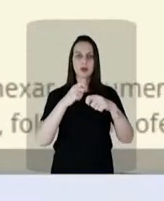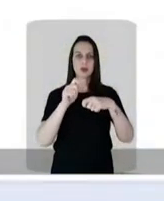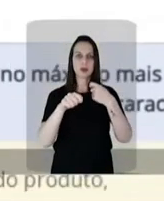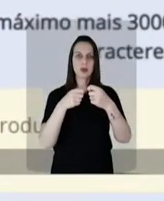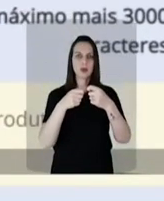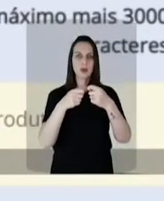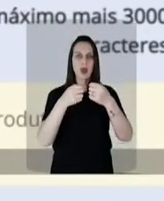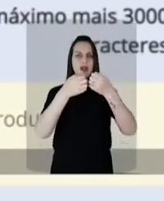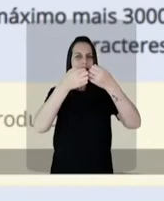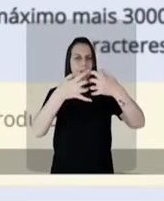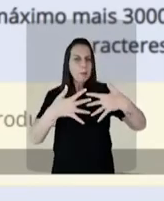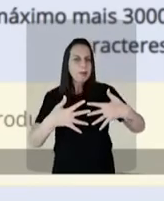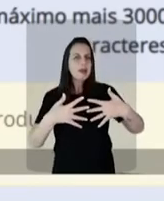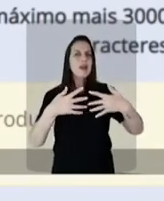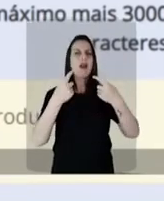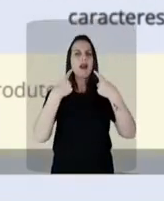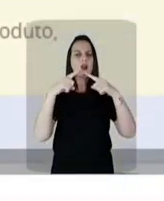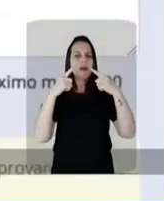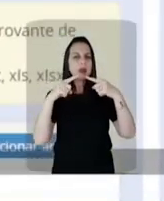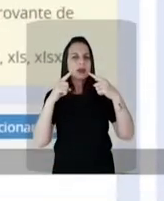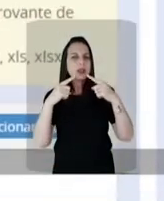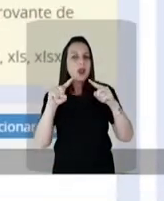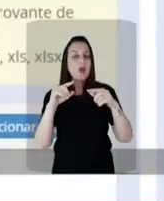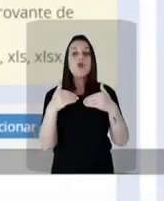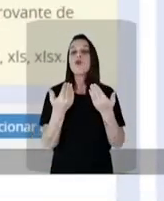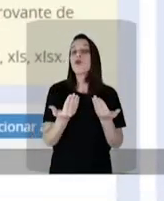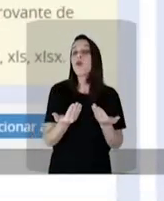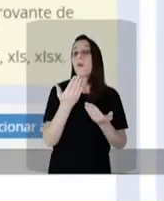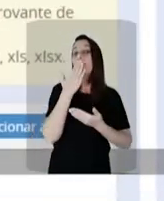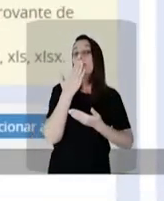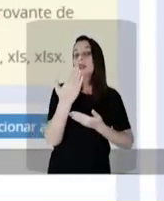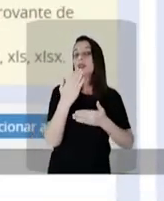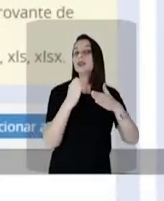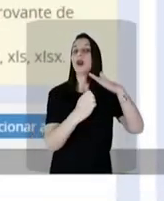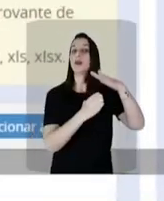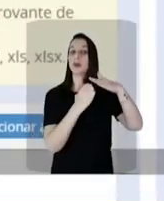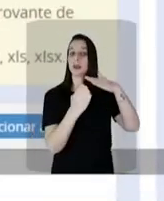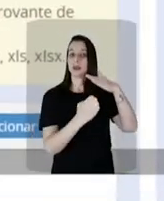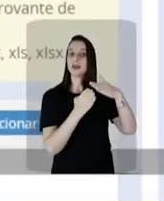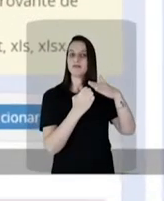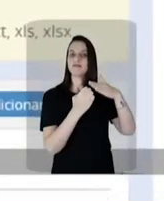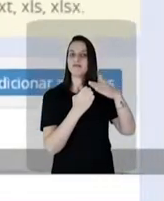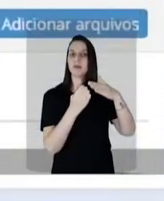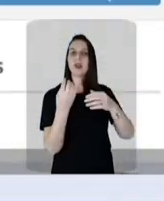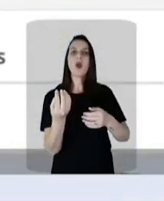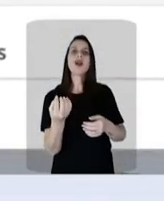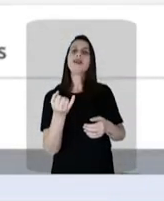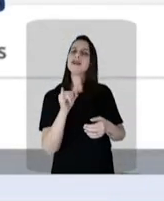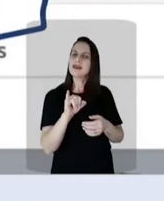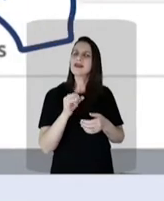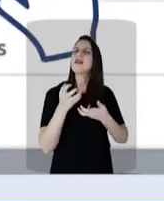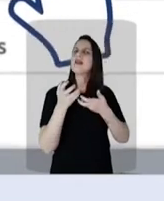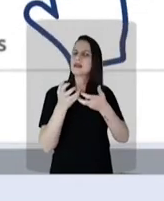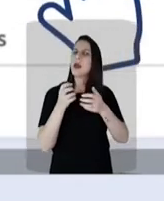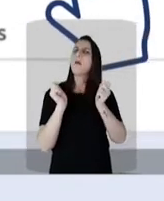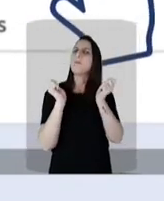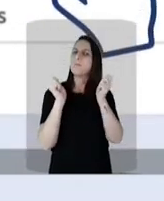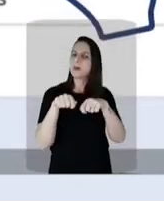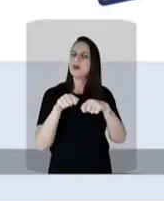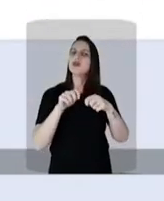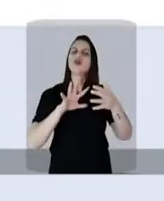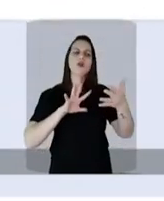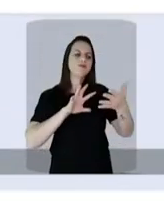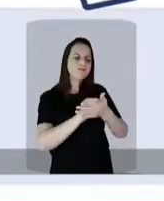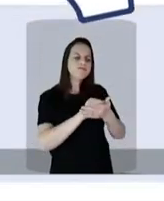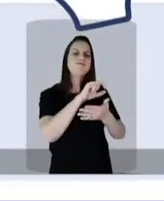sua reclamação e o seu pedido à empresa. Adicione anexos como documentos ou comprovantes se achar